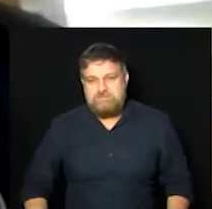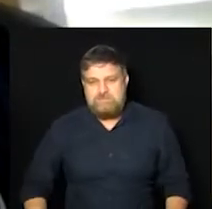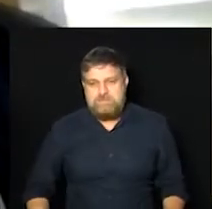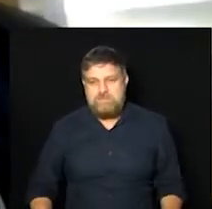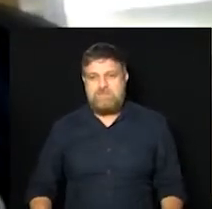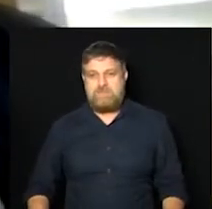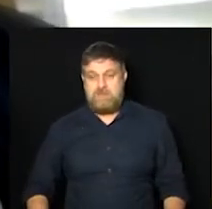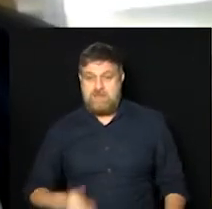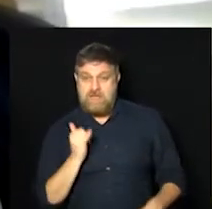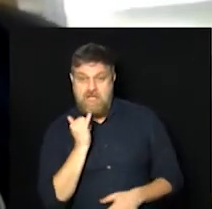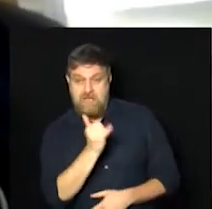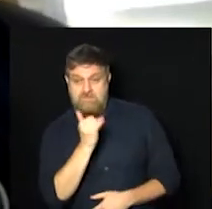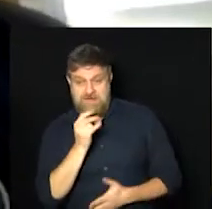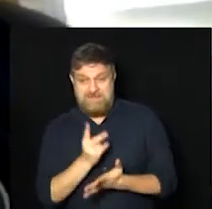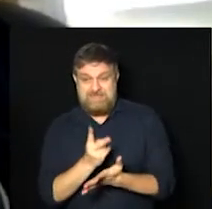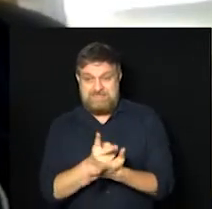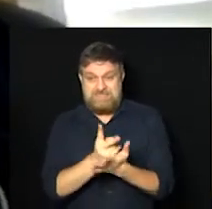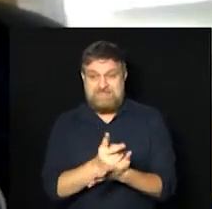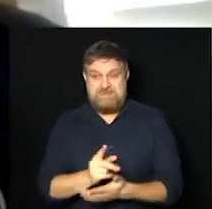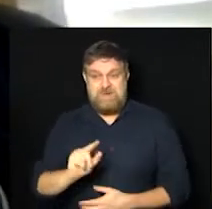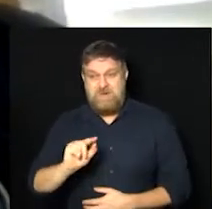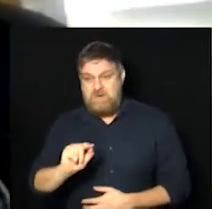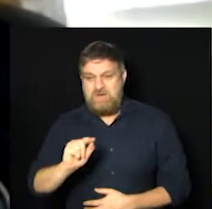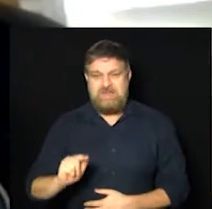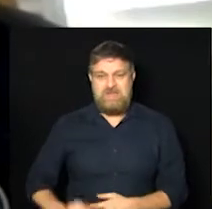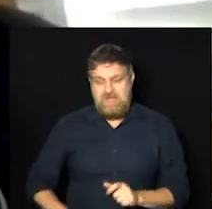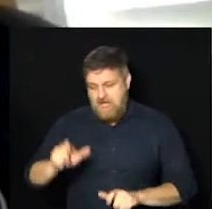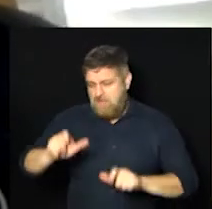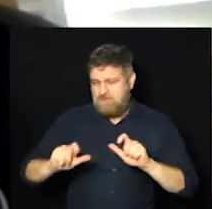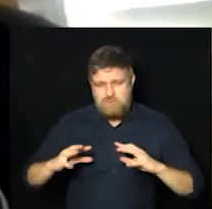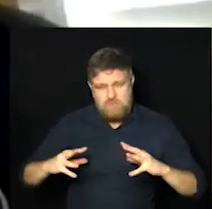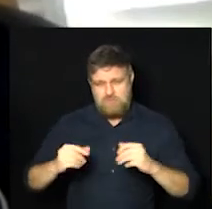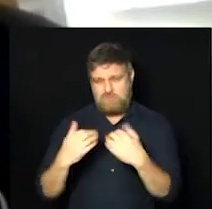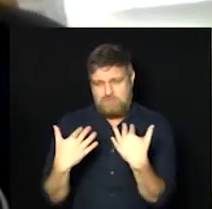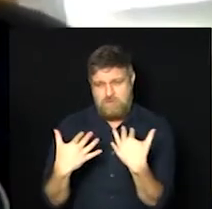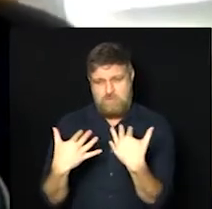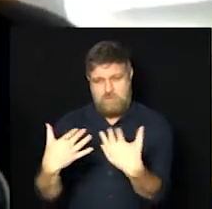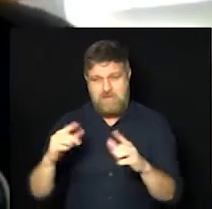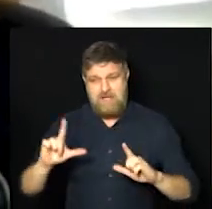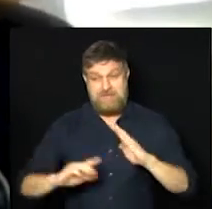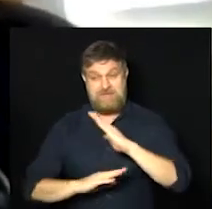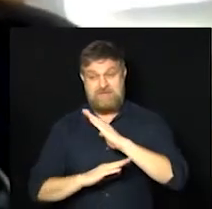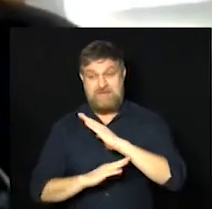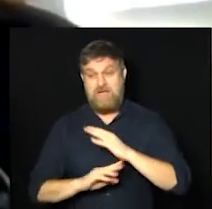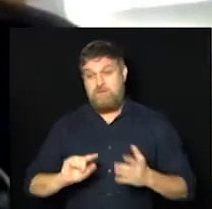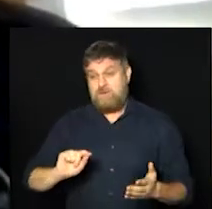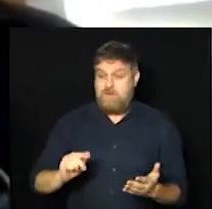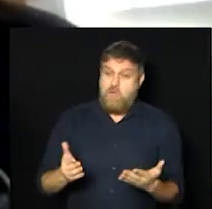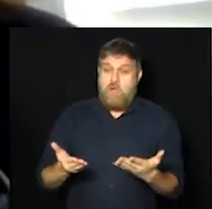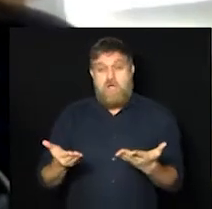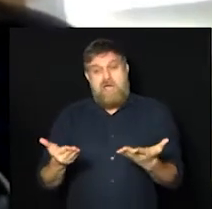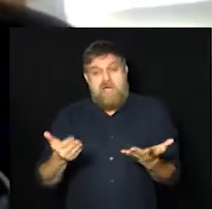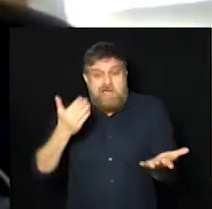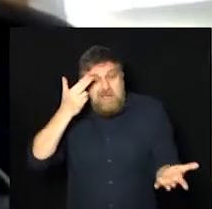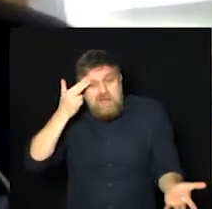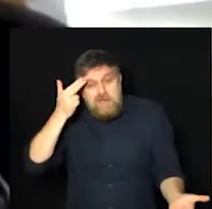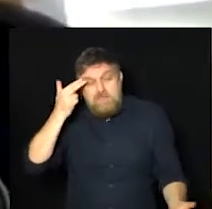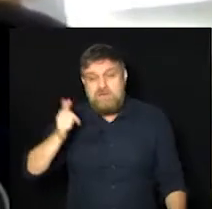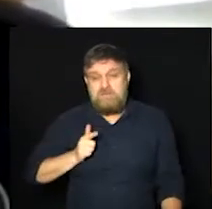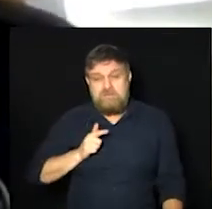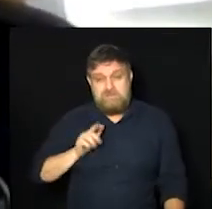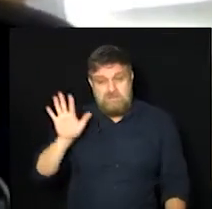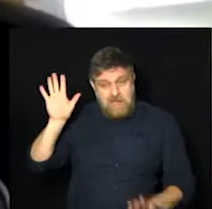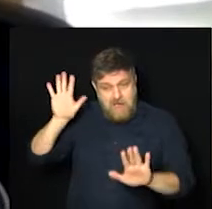sempre falar para vocês, né? E para todos os telespectadores da TV Câmara. Olha, Gabriel, o cenário não é